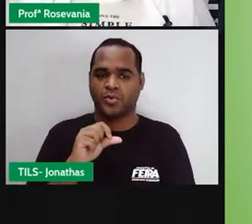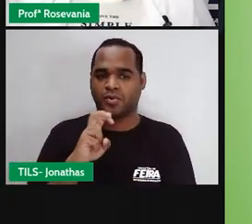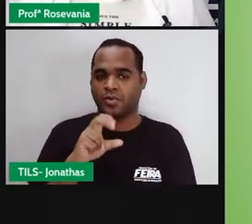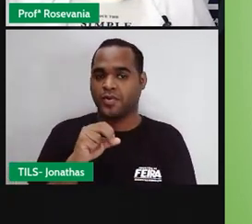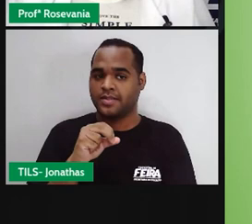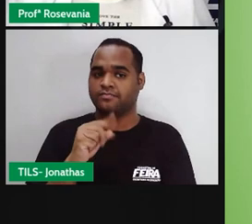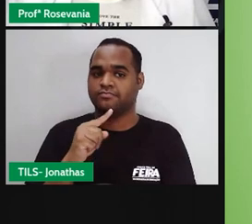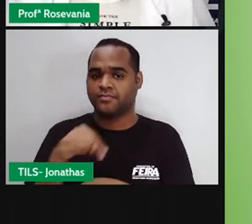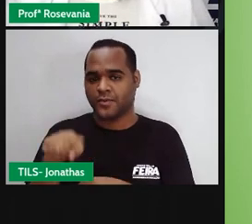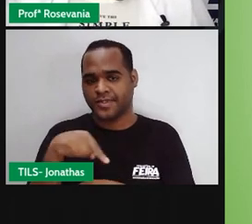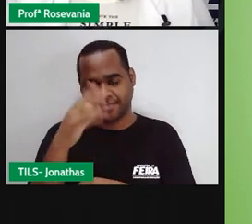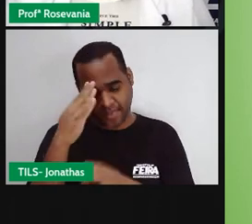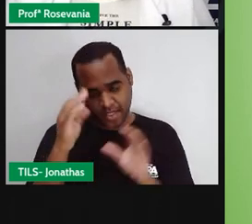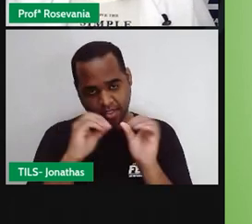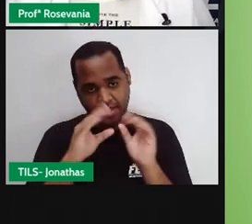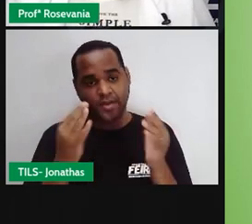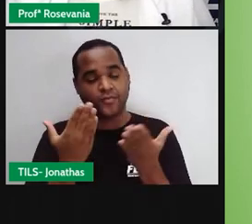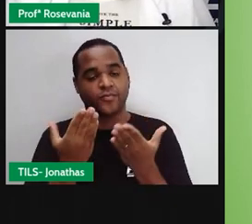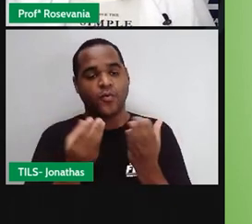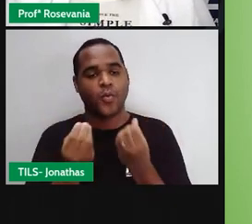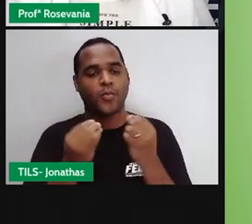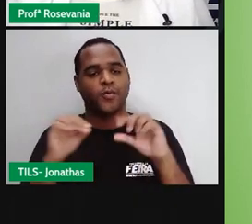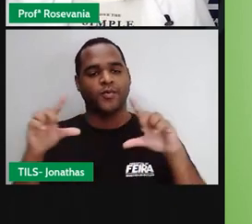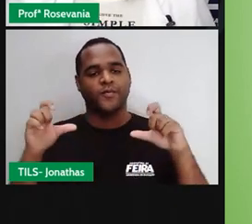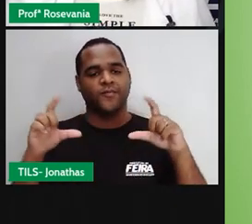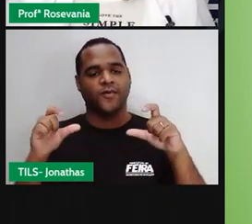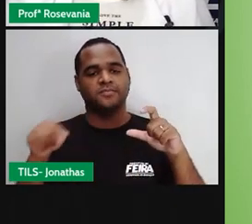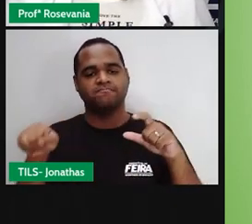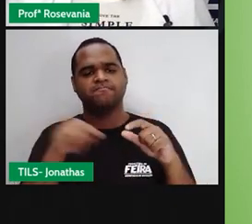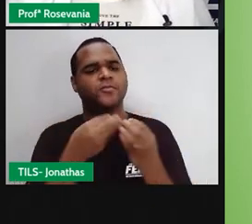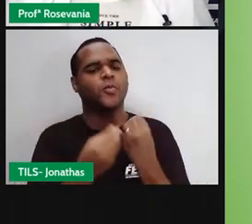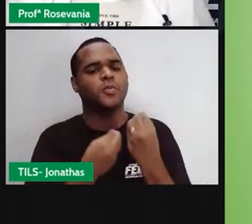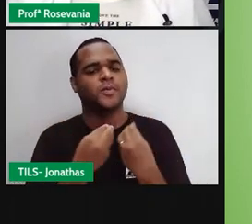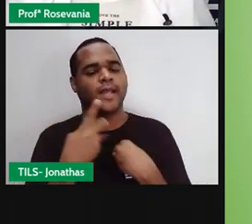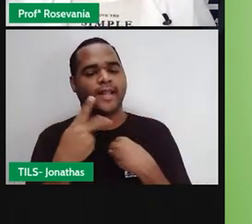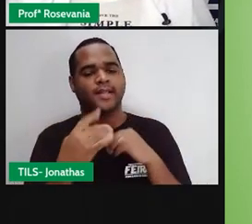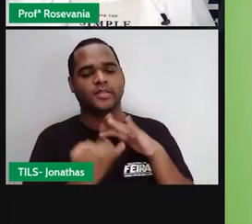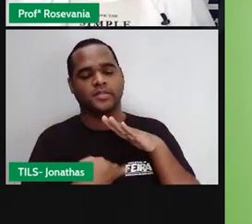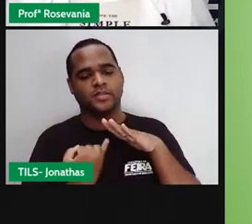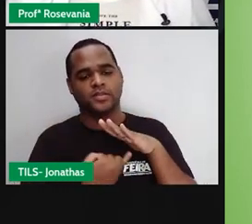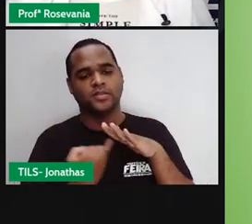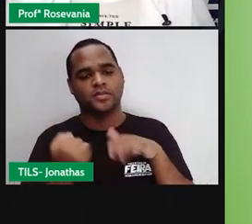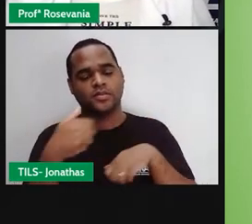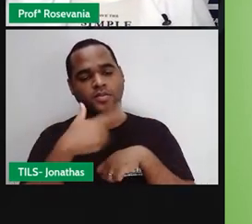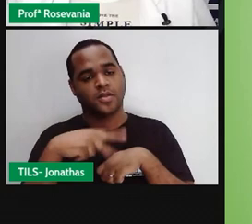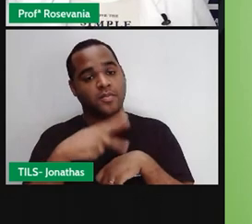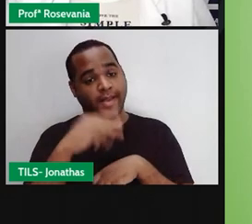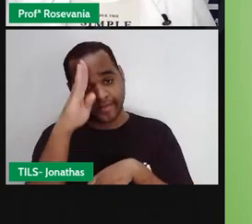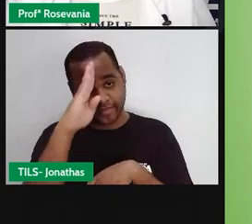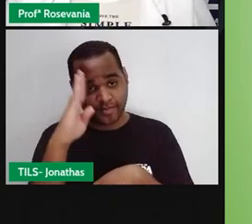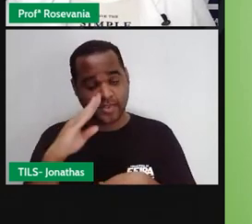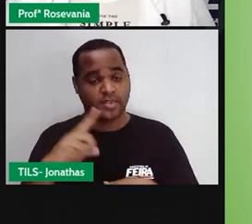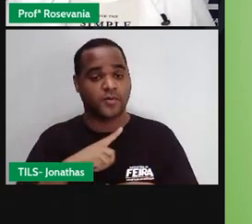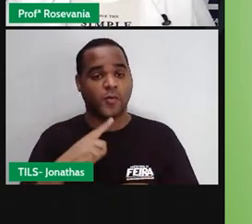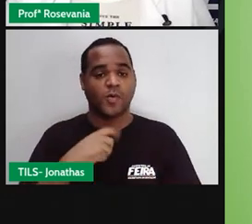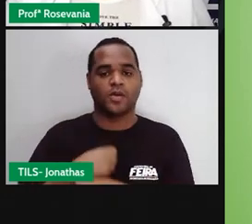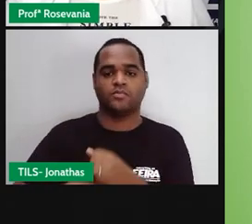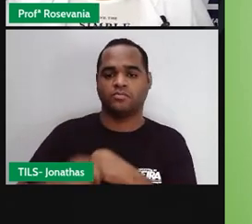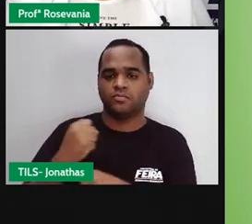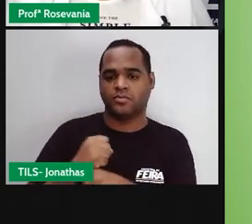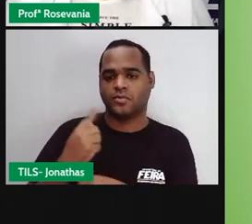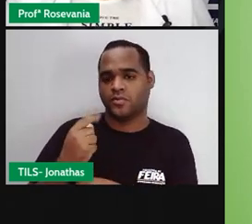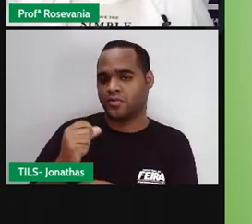Só para a gente entender, né, a imagem que está aí. Aí, como é que foi essa industrialização brasileira? Foi no decorrer do século XX, sobretudo